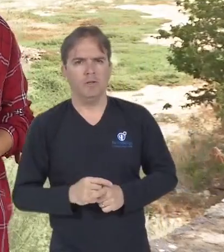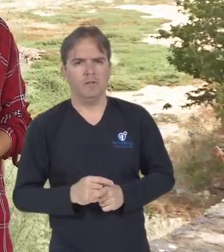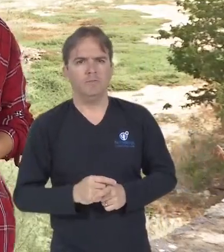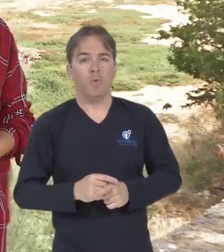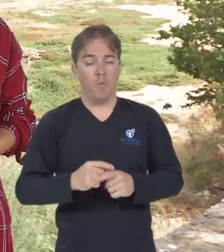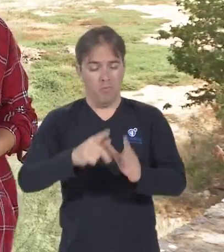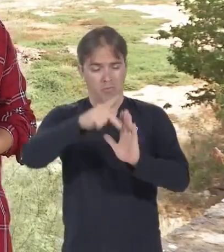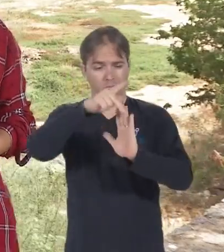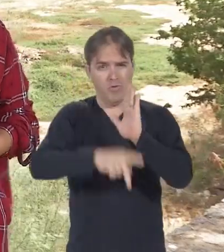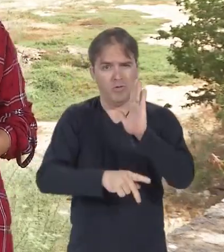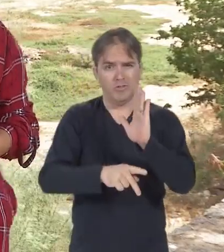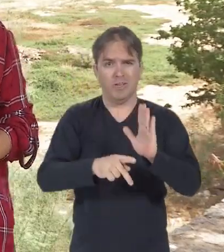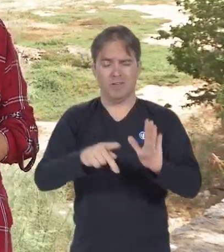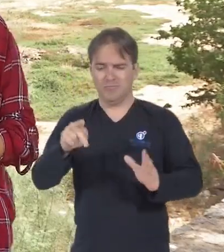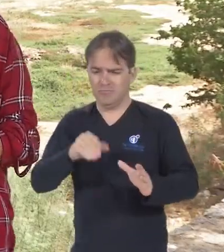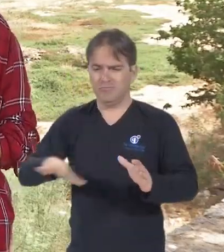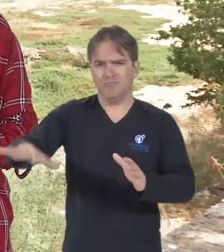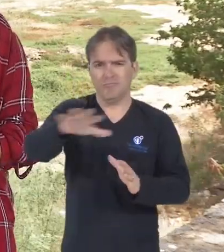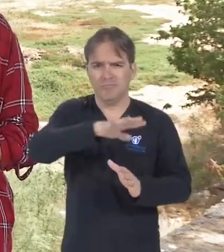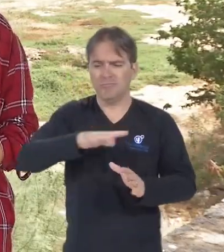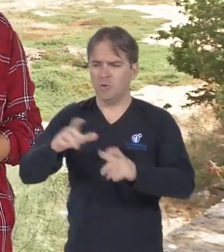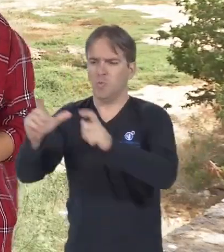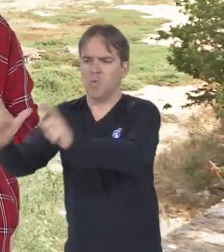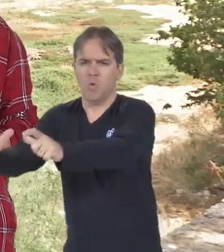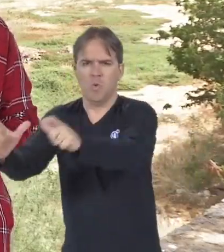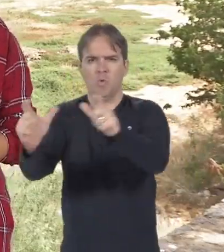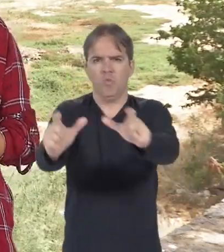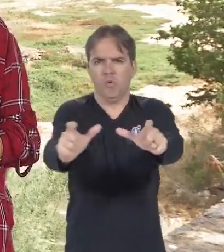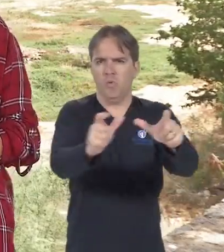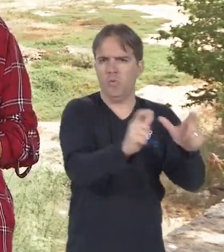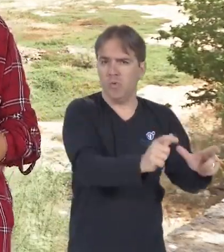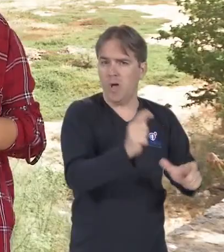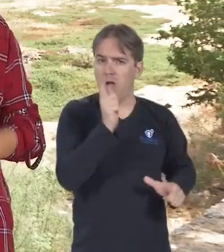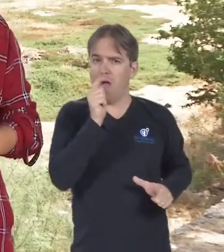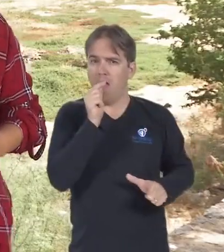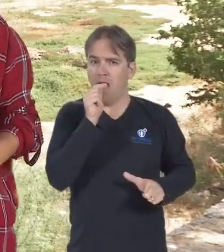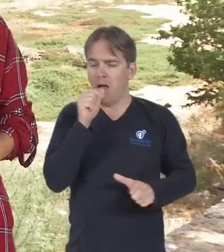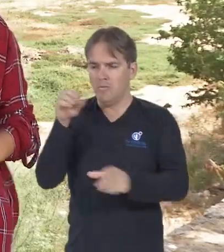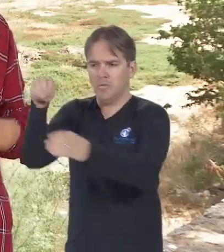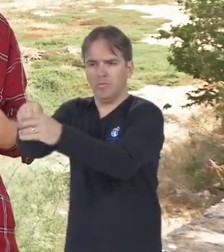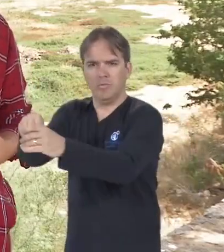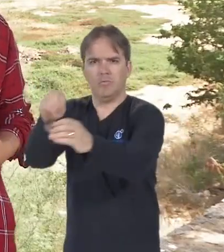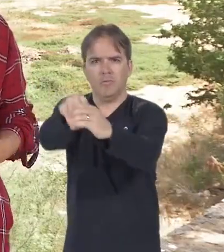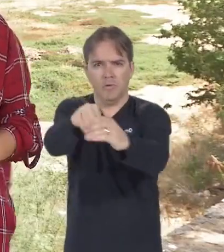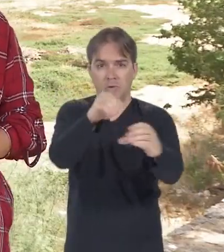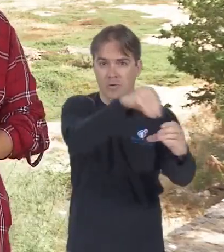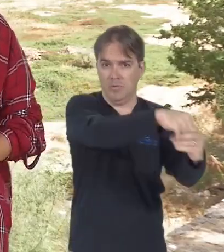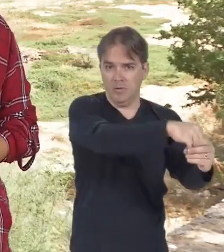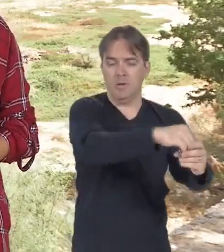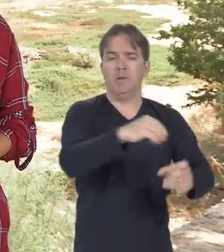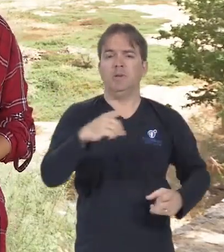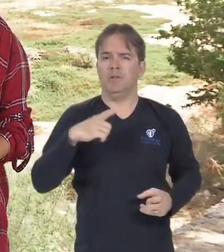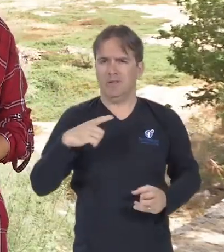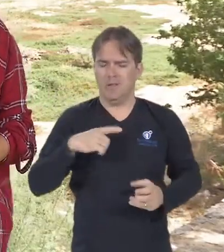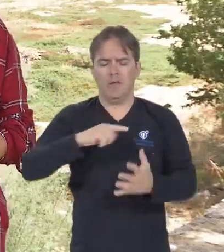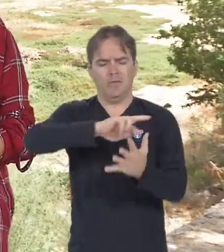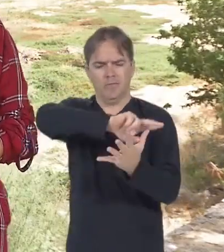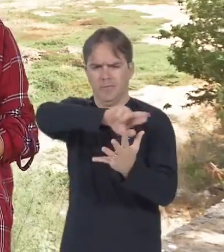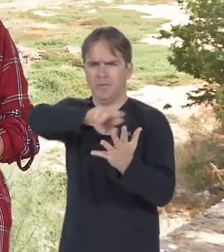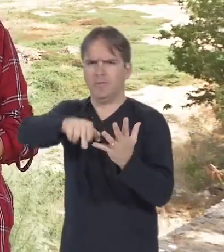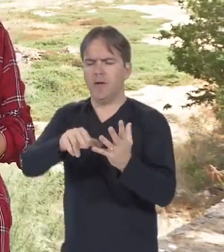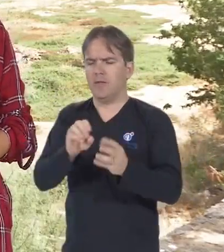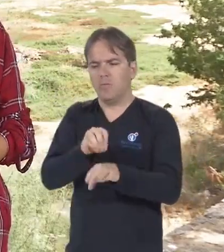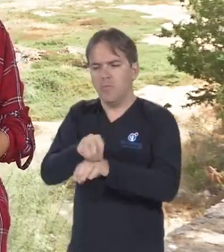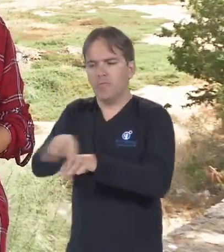de integração do Rio São Francisco com bacias hidrográficas do Nordeste Setentrional, o PISF, algumas espécies